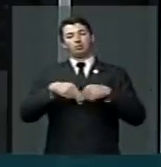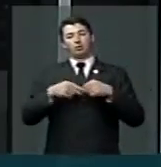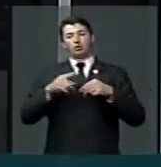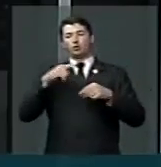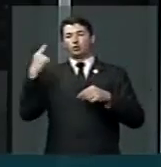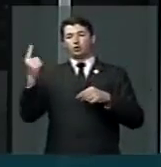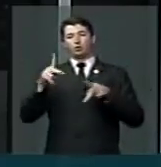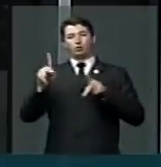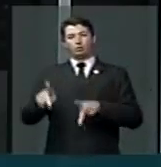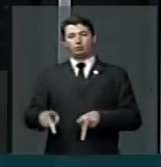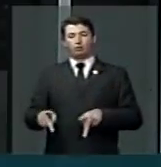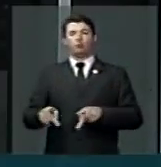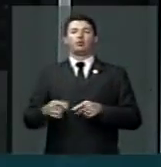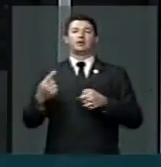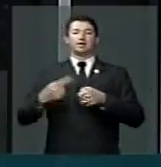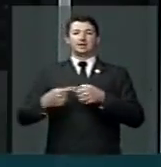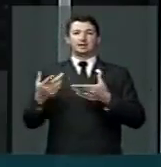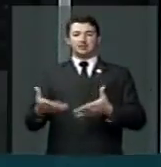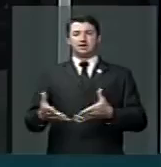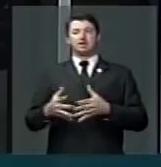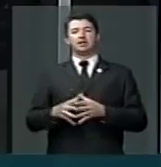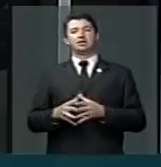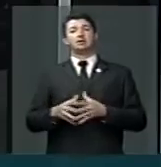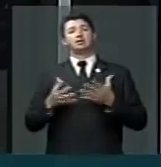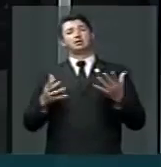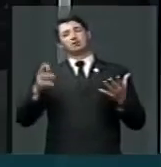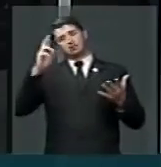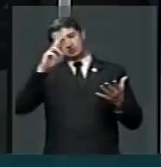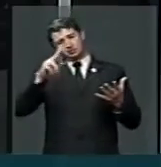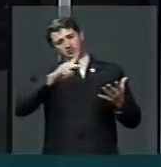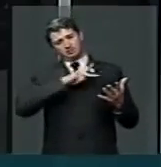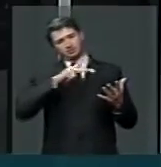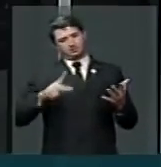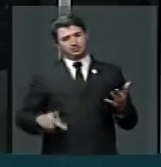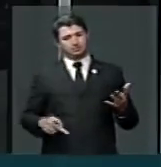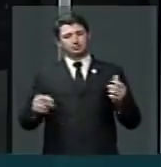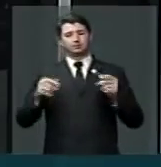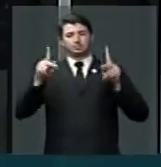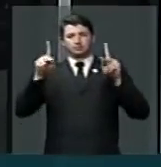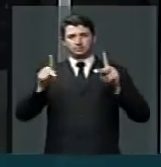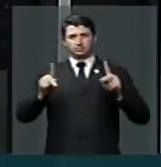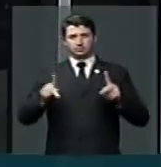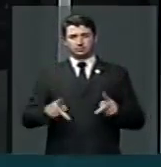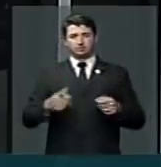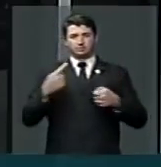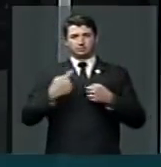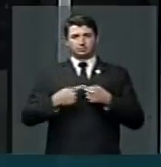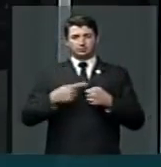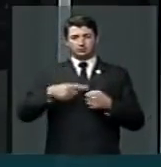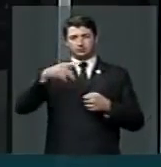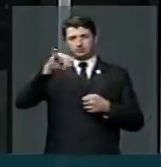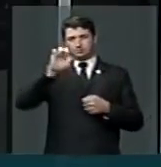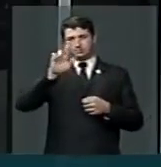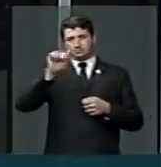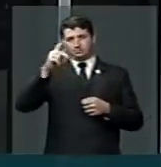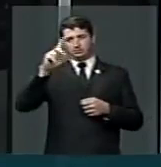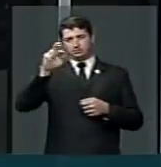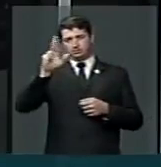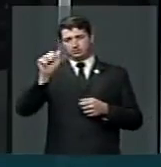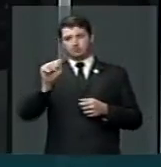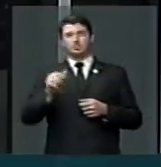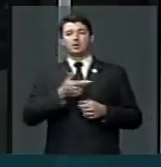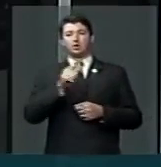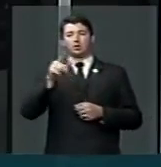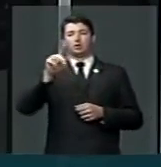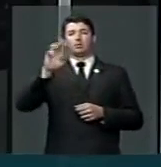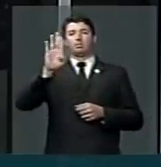de Pirapora e da região. Por isso, senhor presidente, a população dos municípios de Pirapora e Buritizeiro